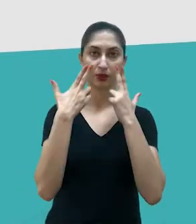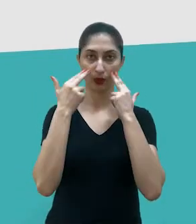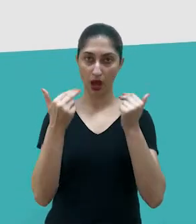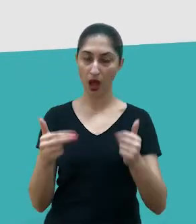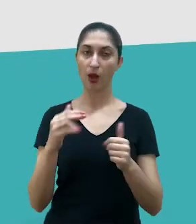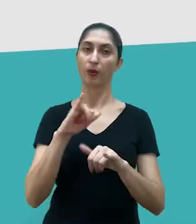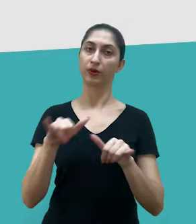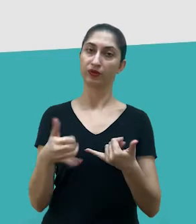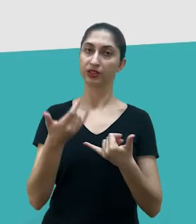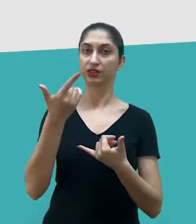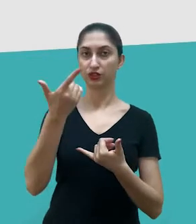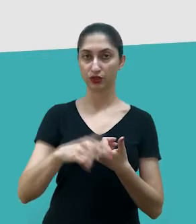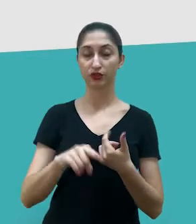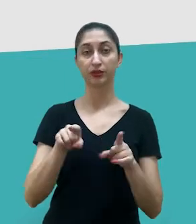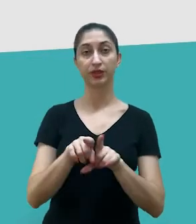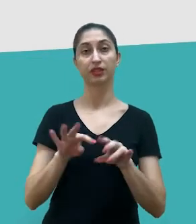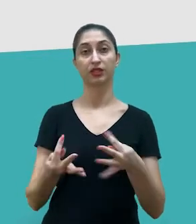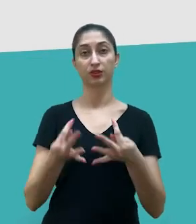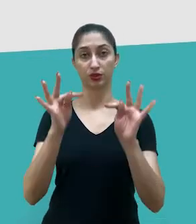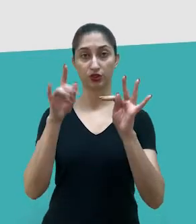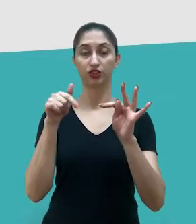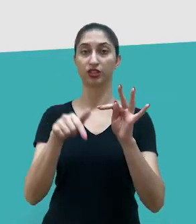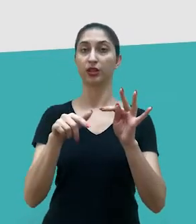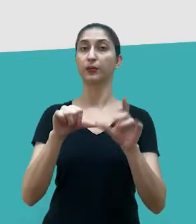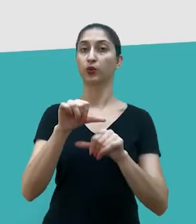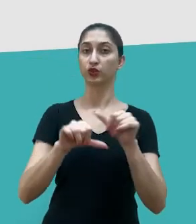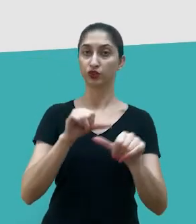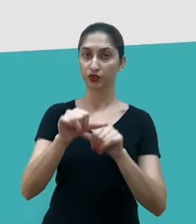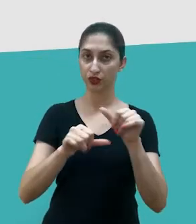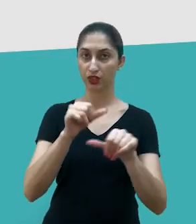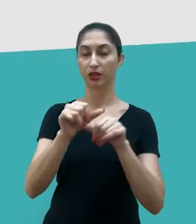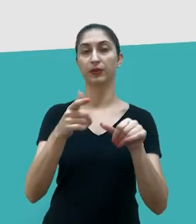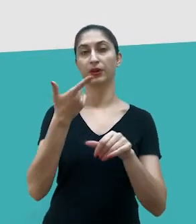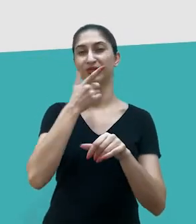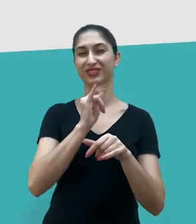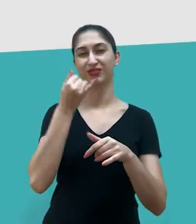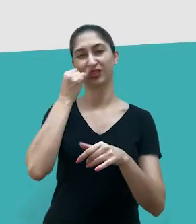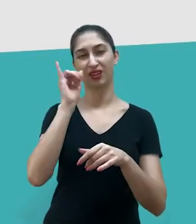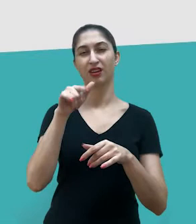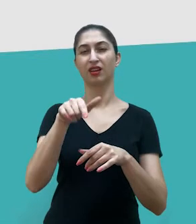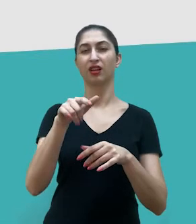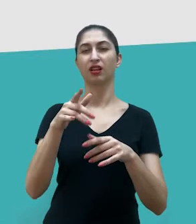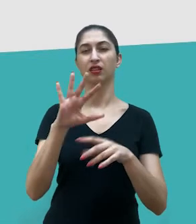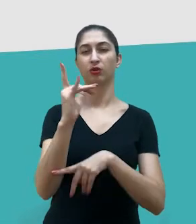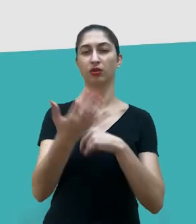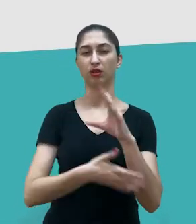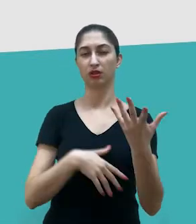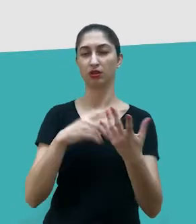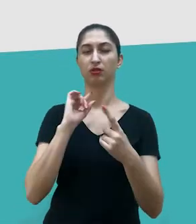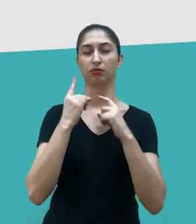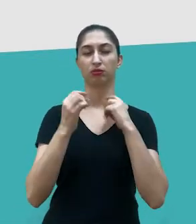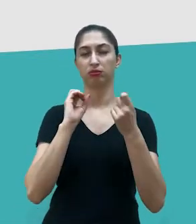os materiais e materiais tecnologicamente modificados para agredir menos a natureza. A moda ética, que